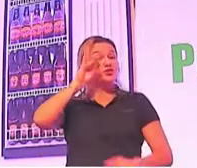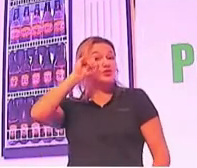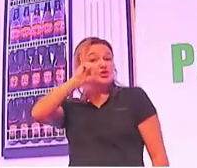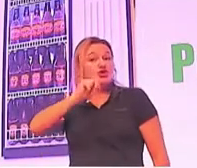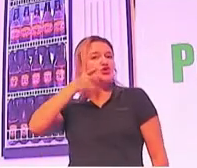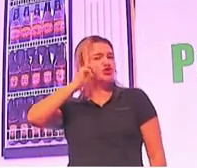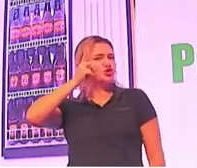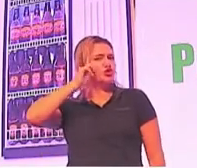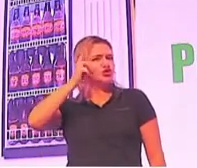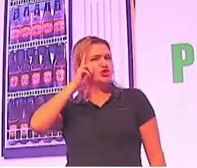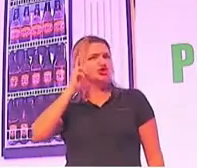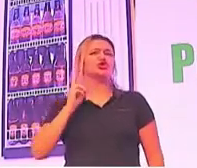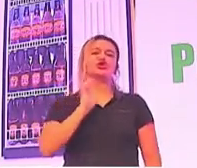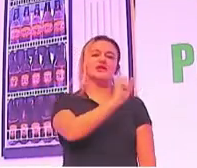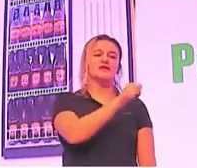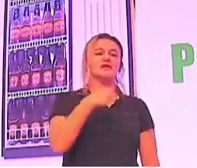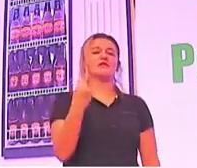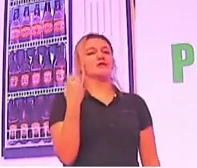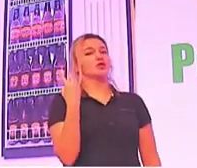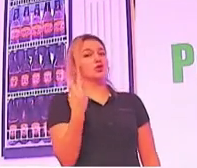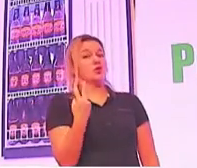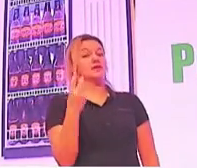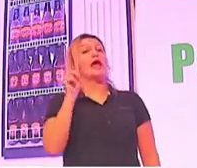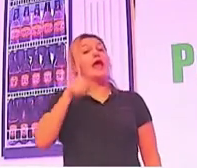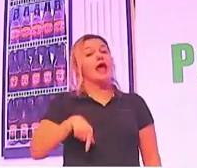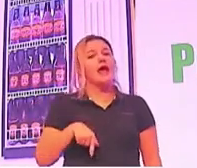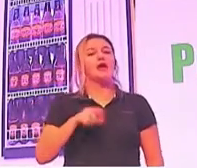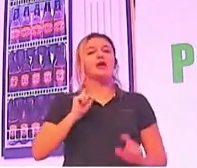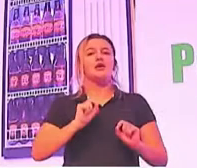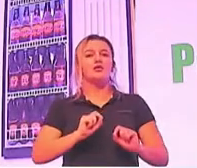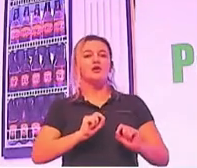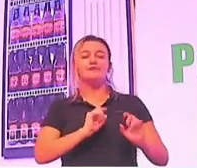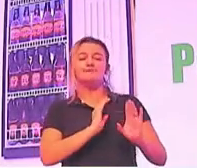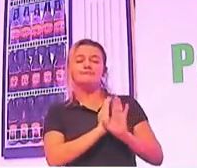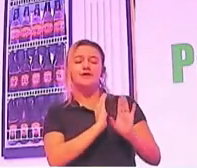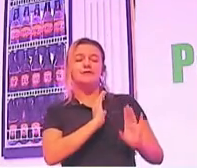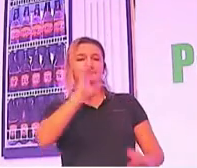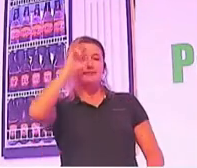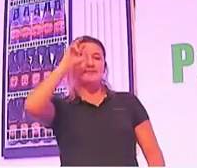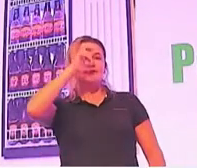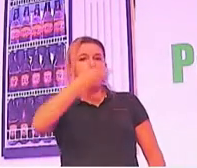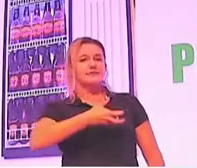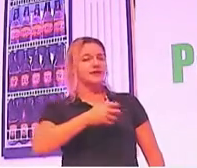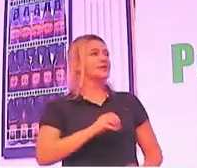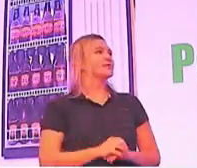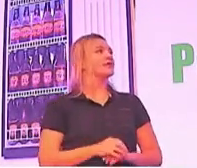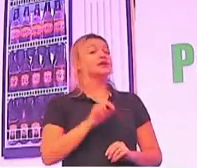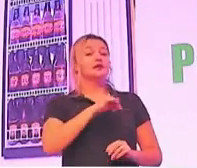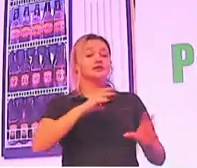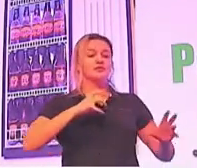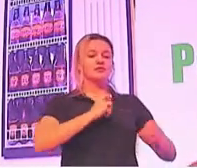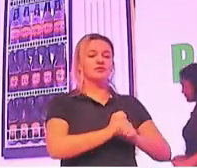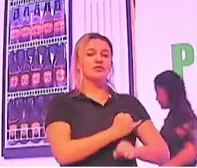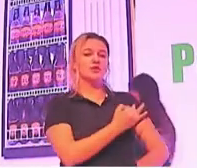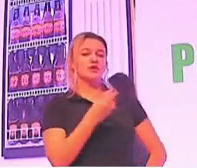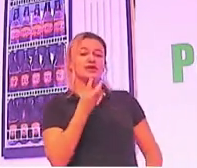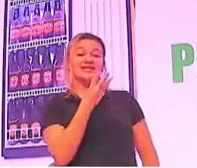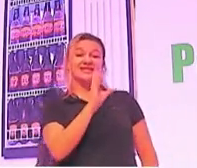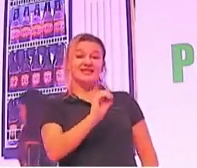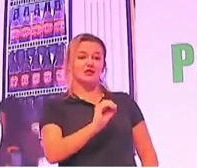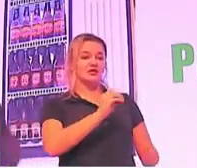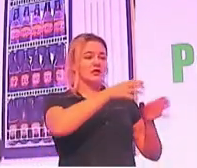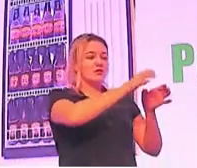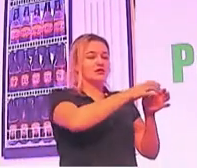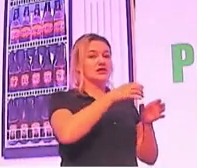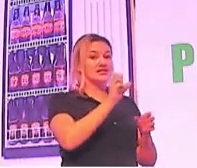dia 2 cervejas. É um sensor. E ele fala, se tem 30 cervejas na geladeira, daqui a 15